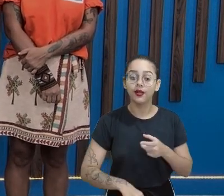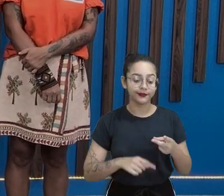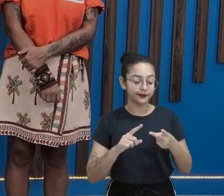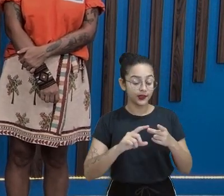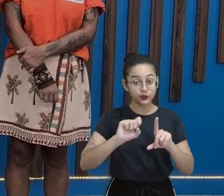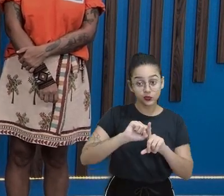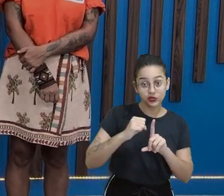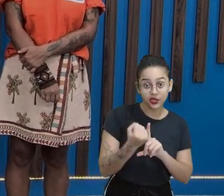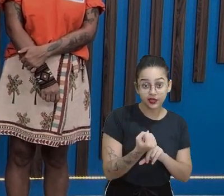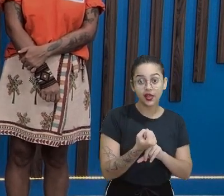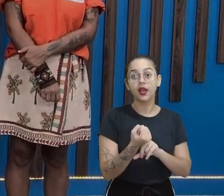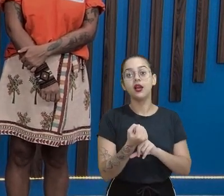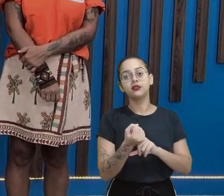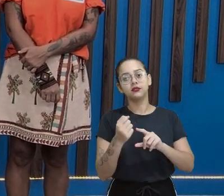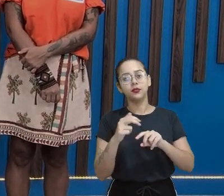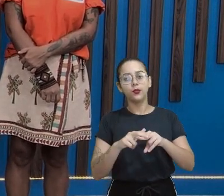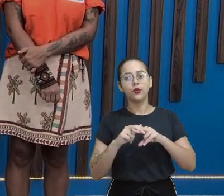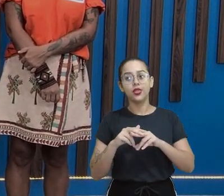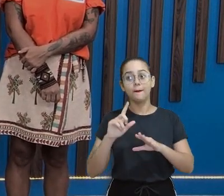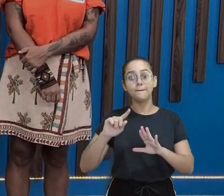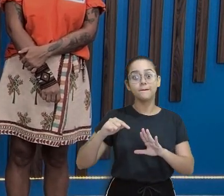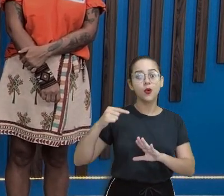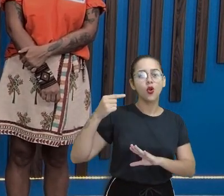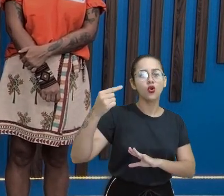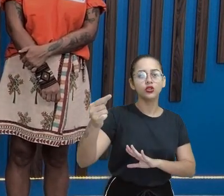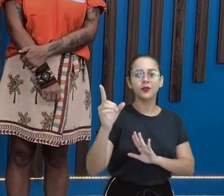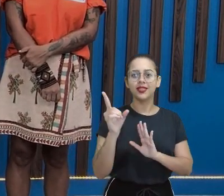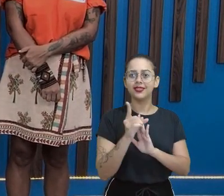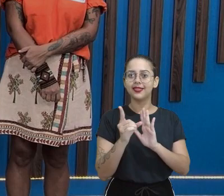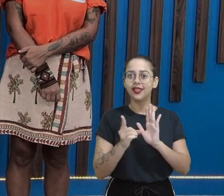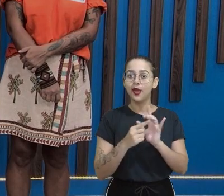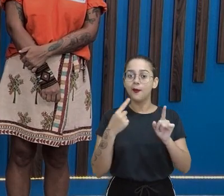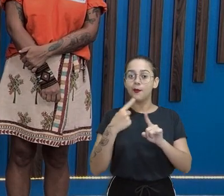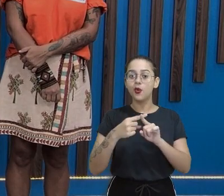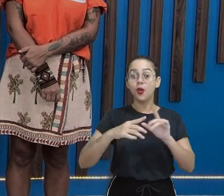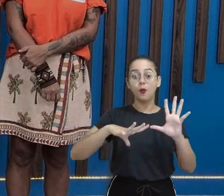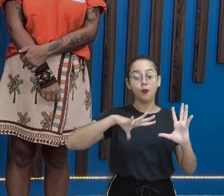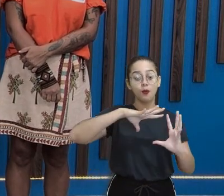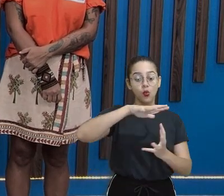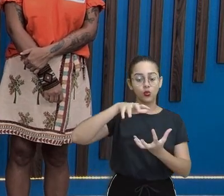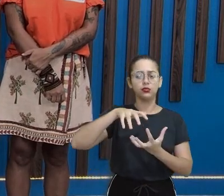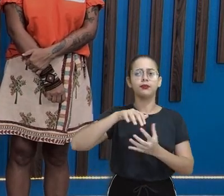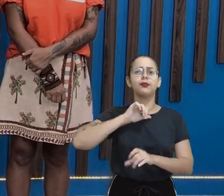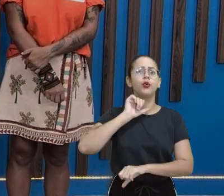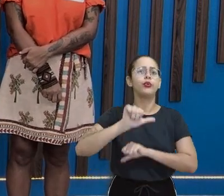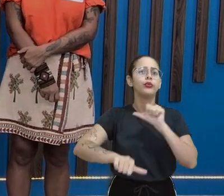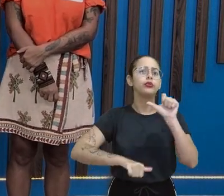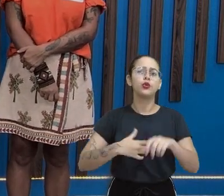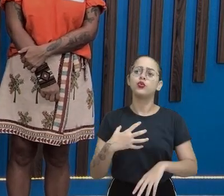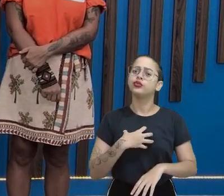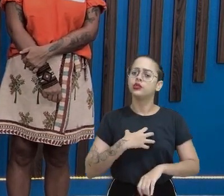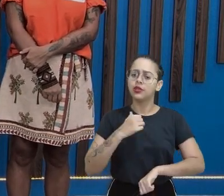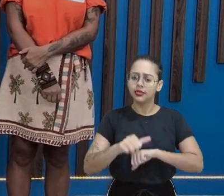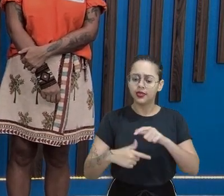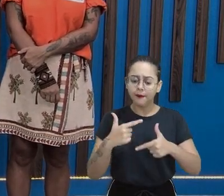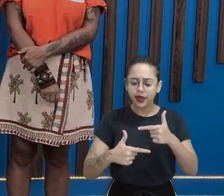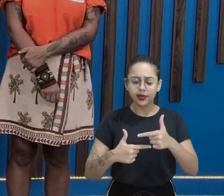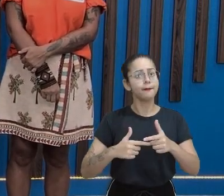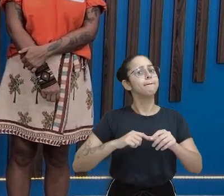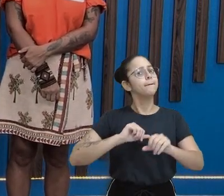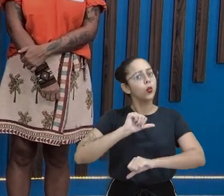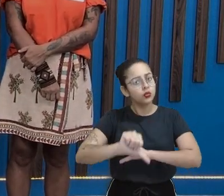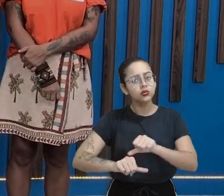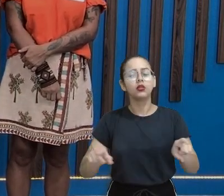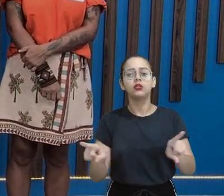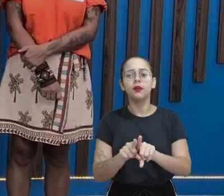partir, né, dessas próximas décadas. Porque o mundo está mudando, né? A forma de trabalhar está mudando também, né?